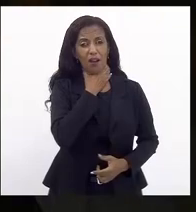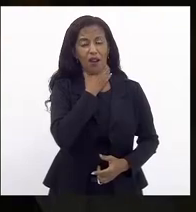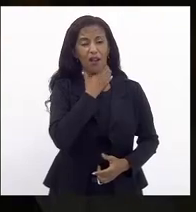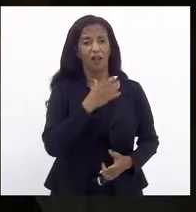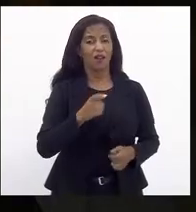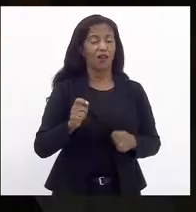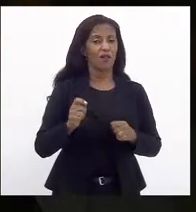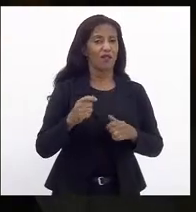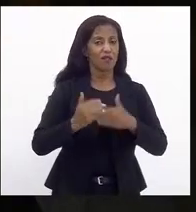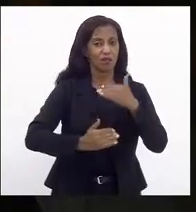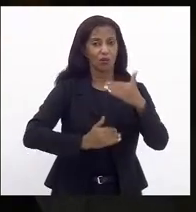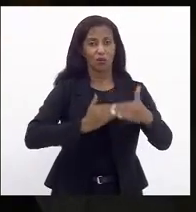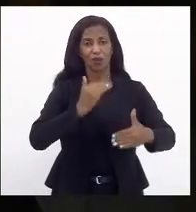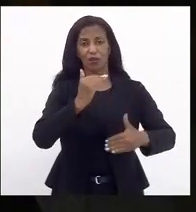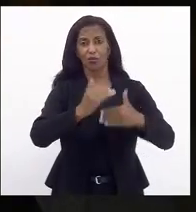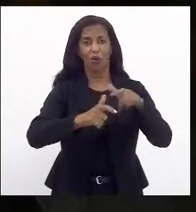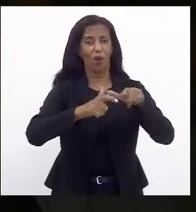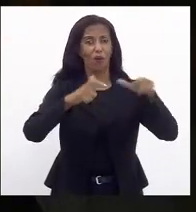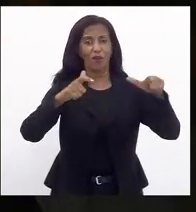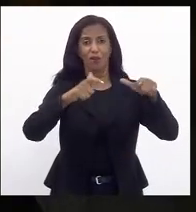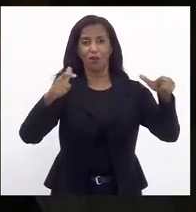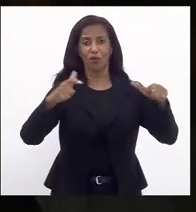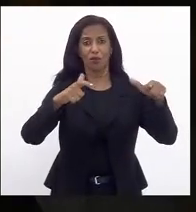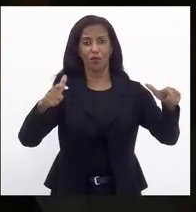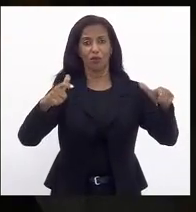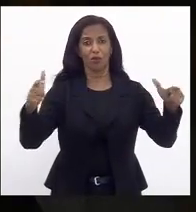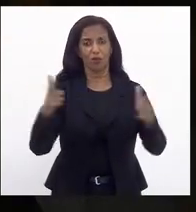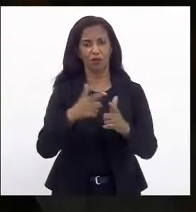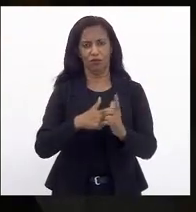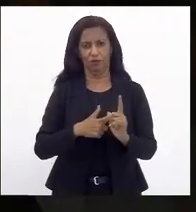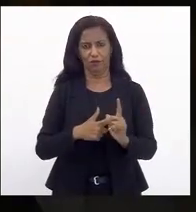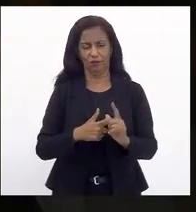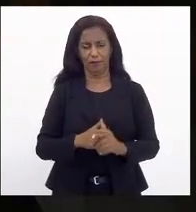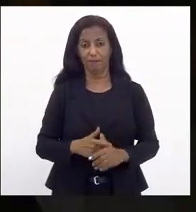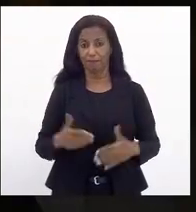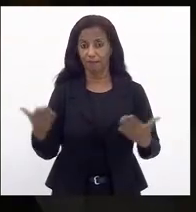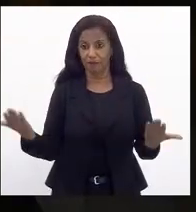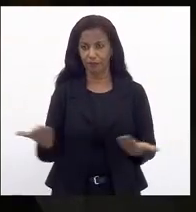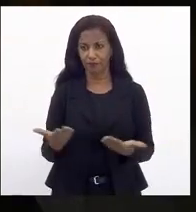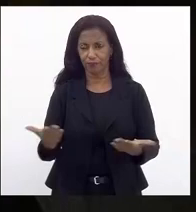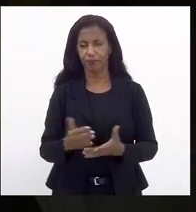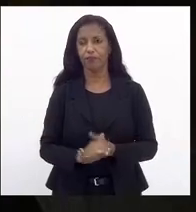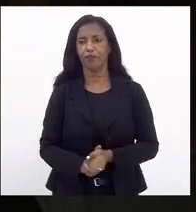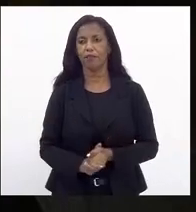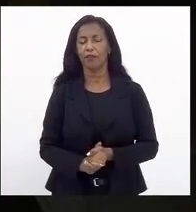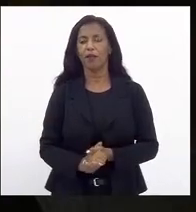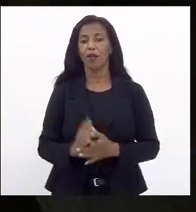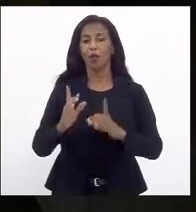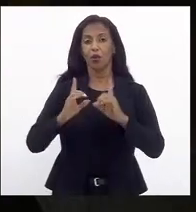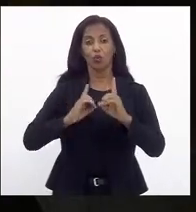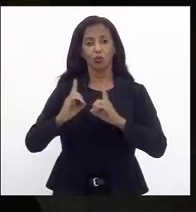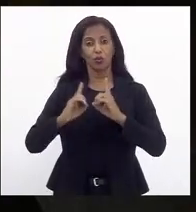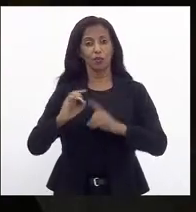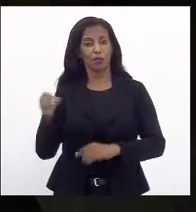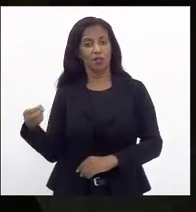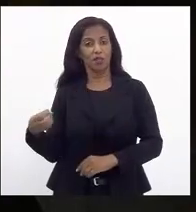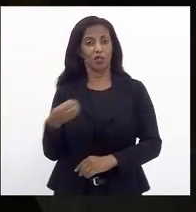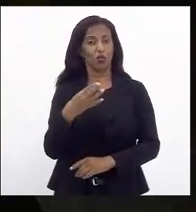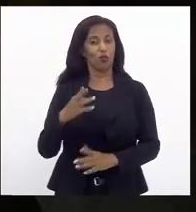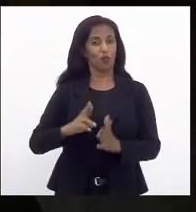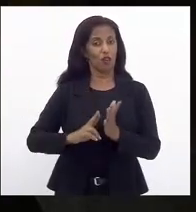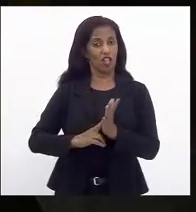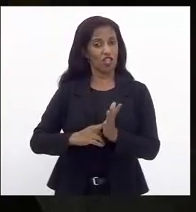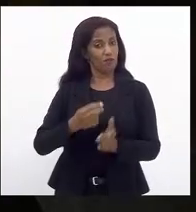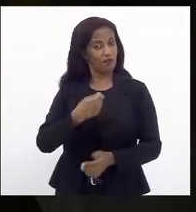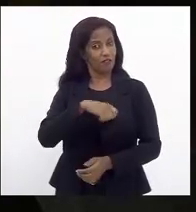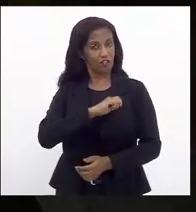a dívida continue crescendo crescendo e crescendo e agora no debate desse novo regime de